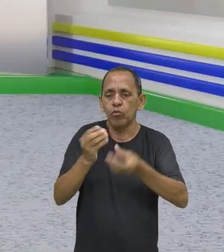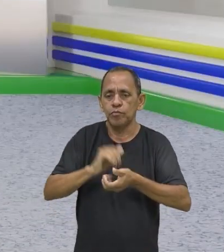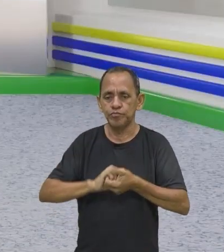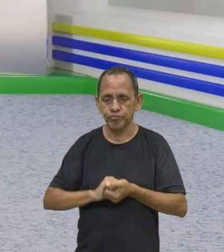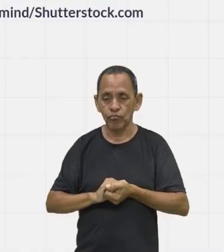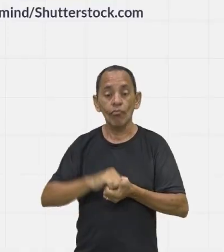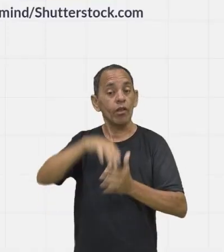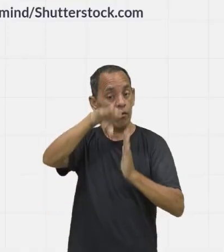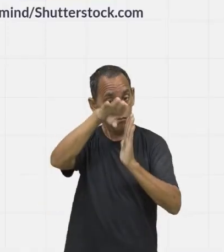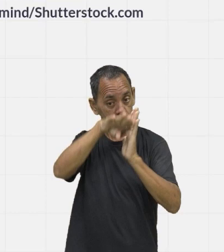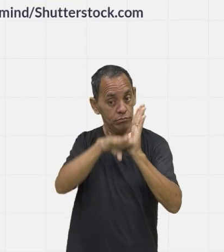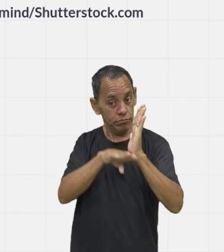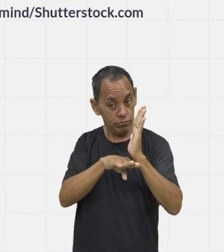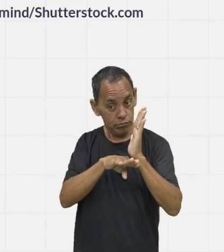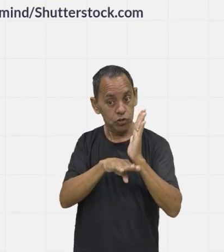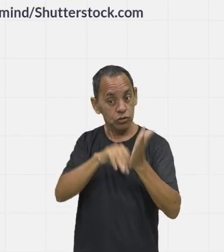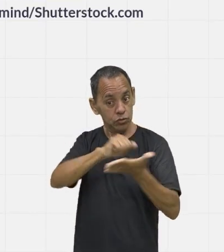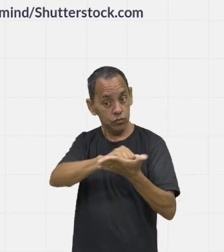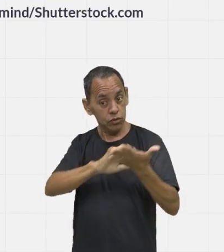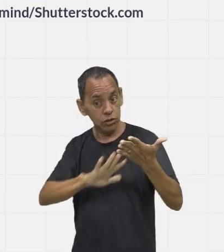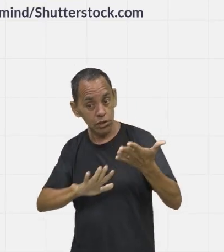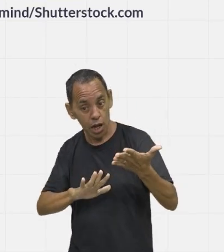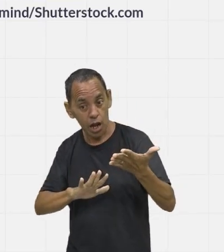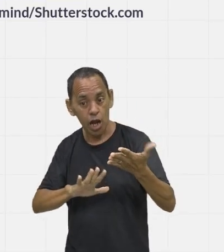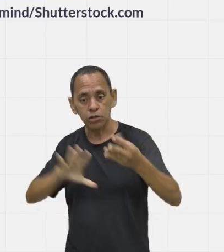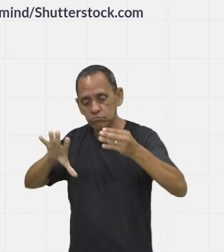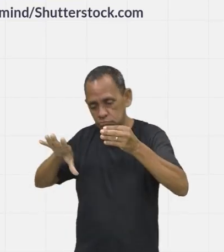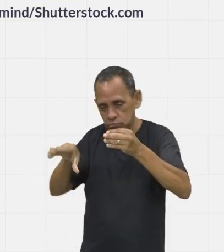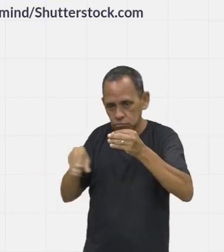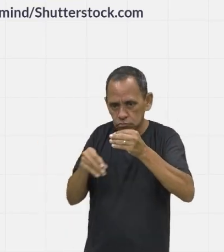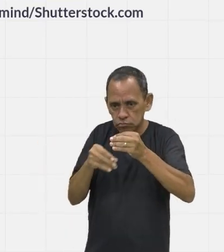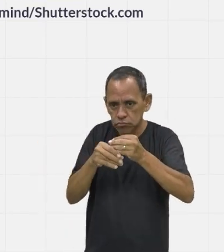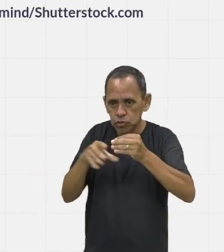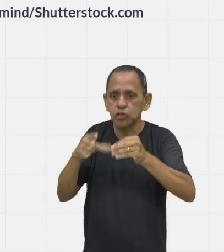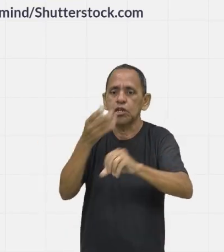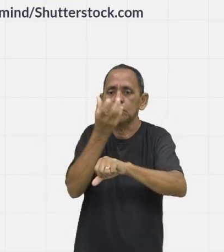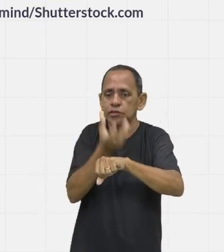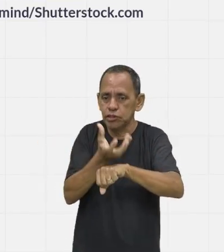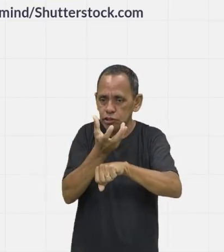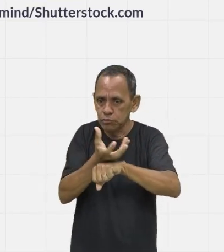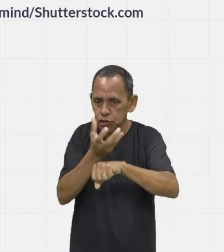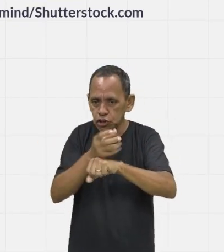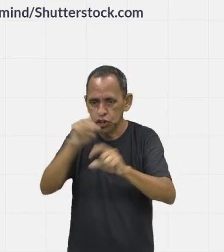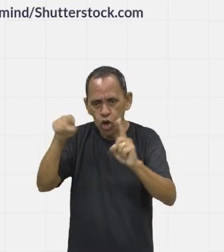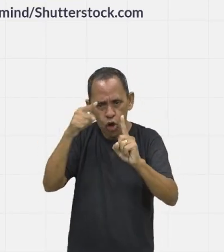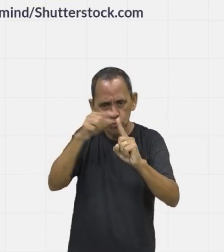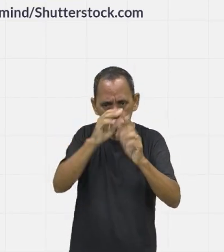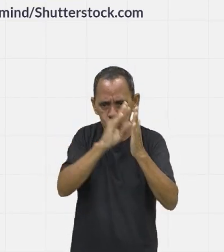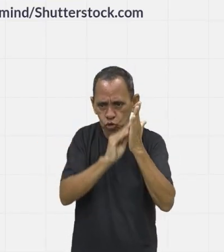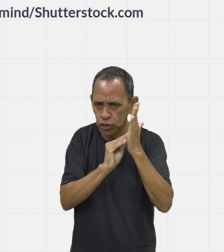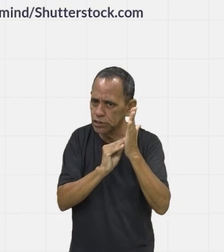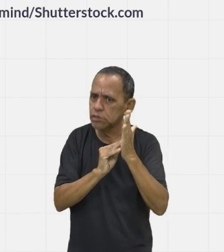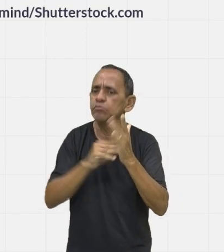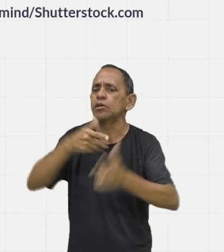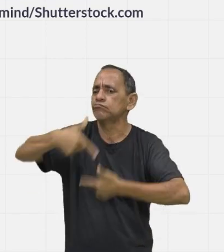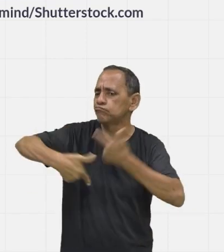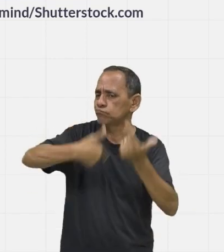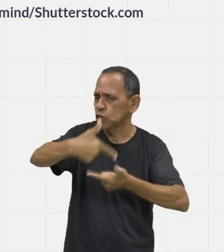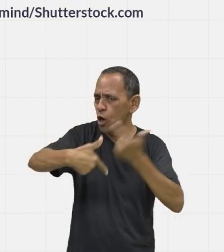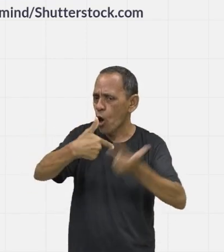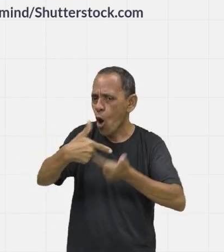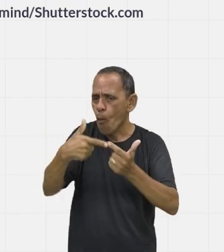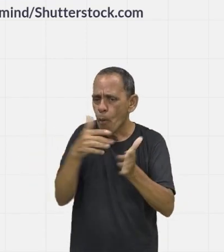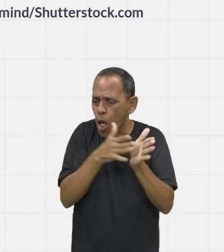de exercícios para complementação da aprendizagem dos objetos do conhecimento trabalhados durante